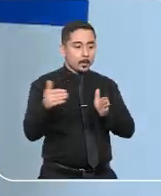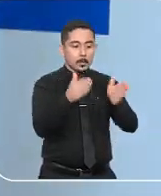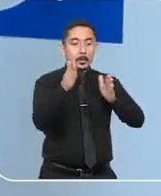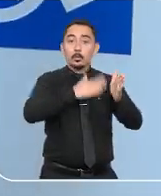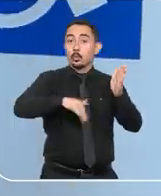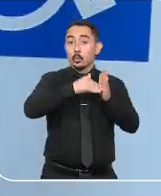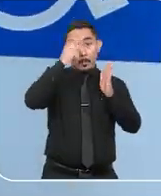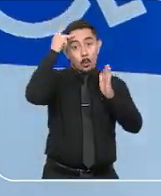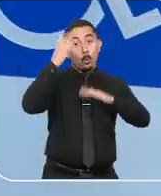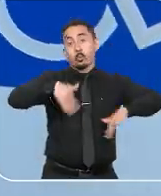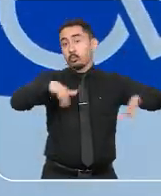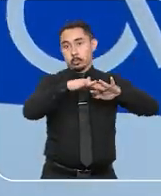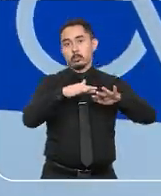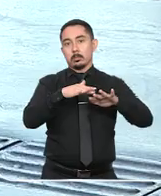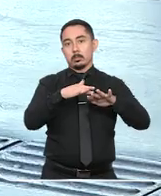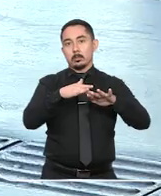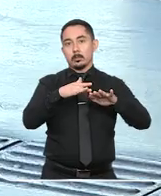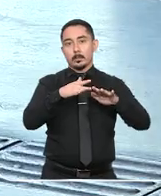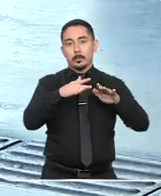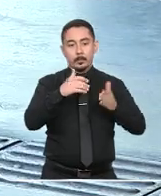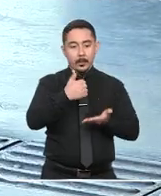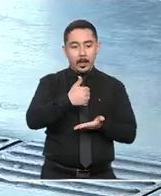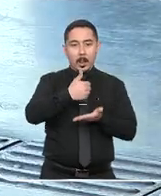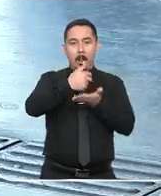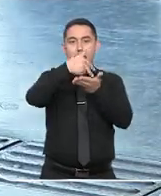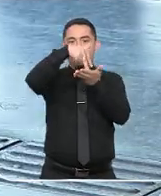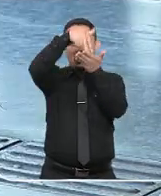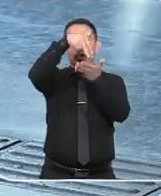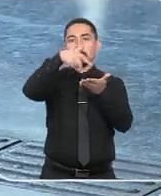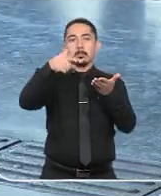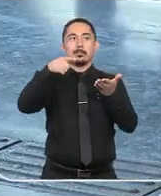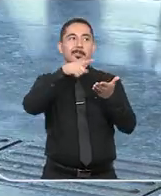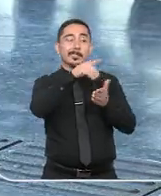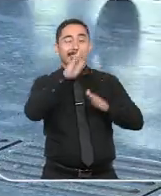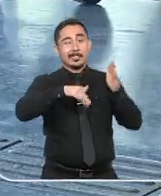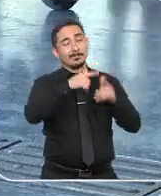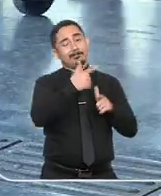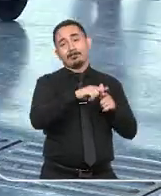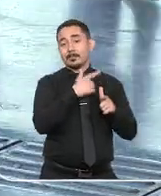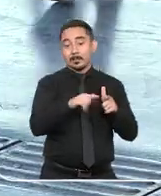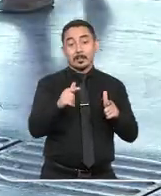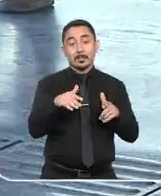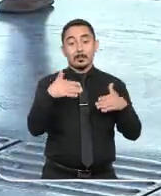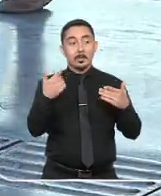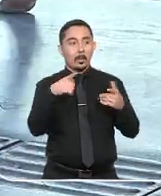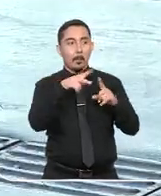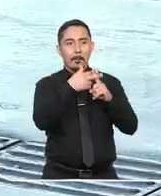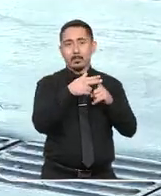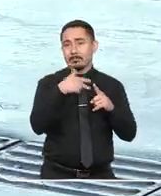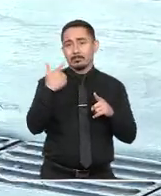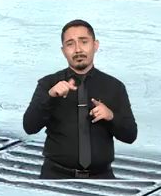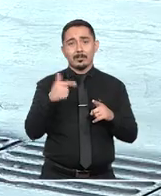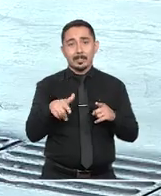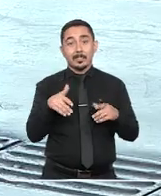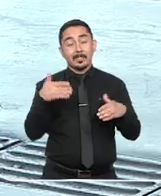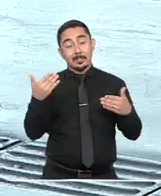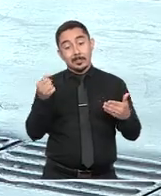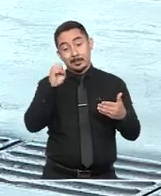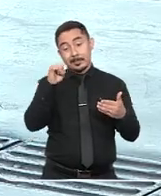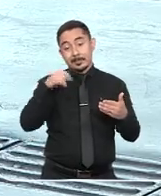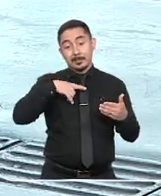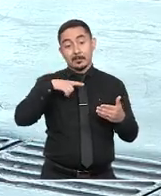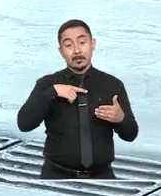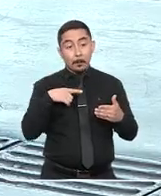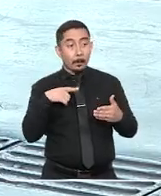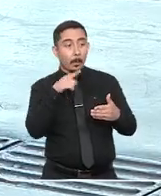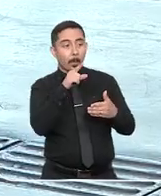uso por todas as pessoas. Elevador geralmente é uma coisa que estraga muito e não tem muita manutenção, então